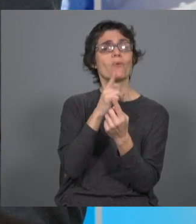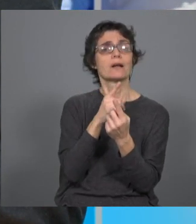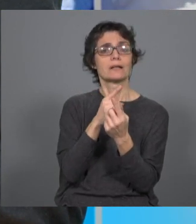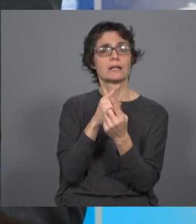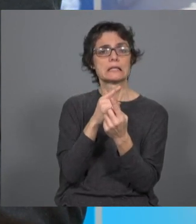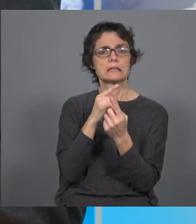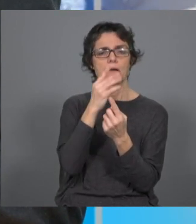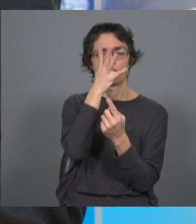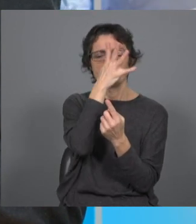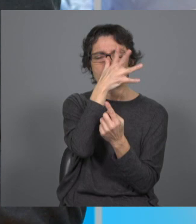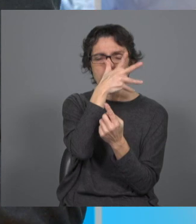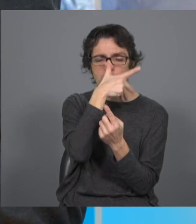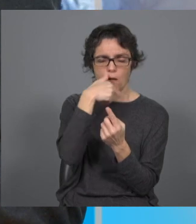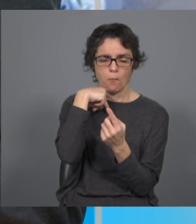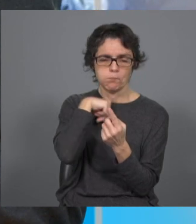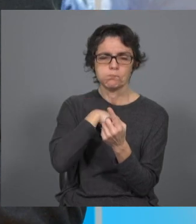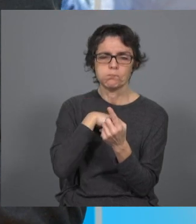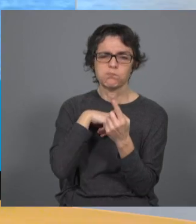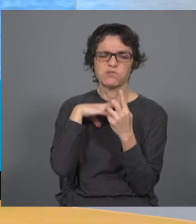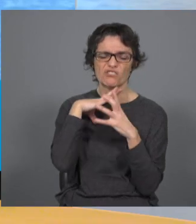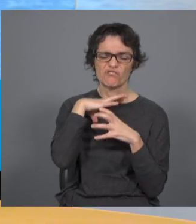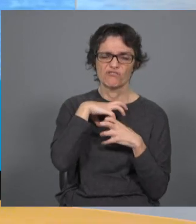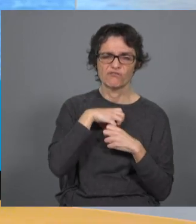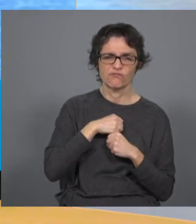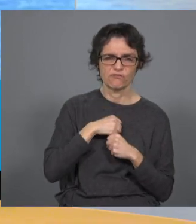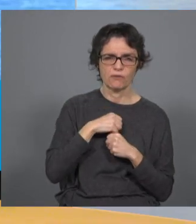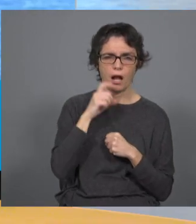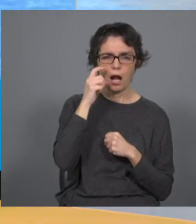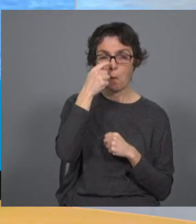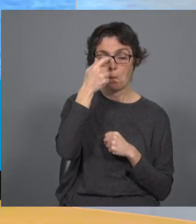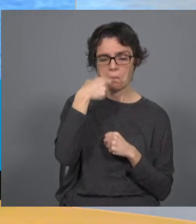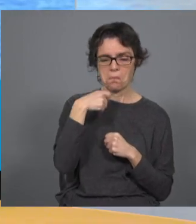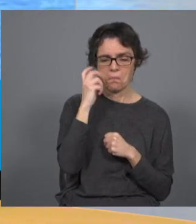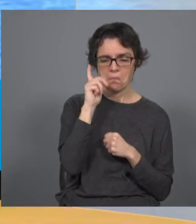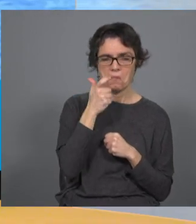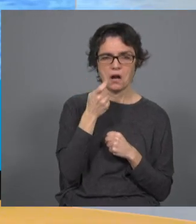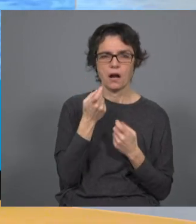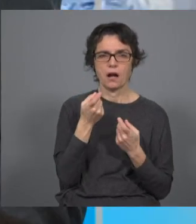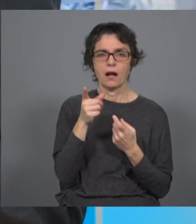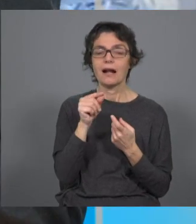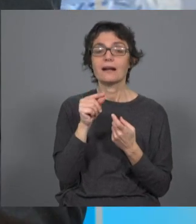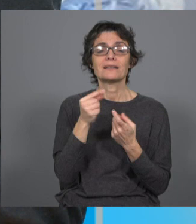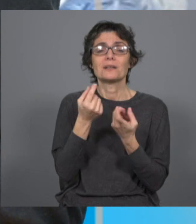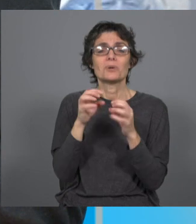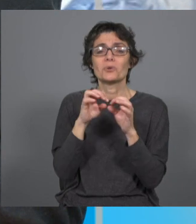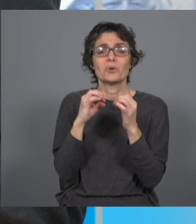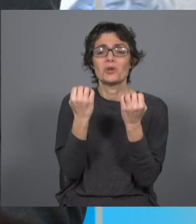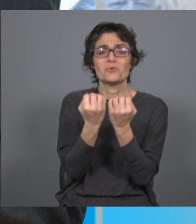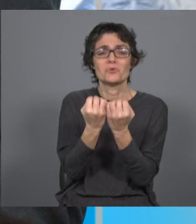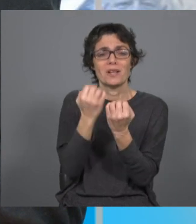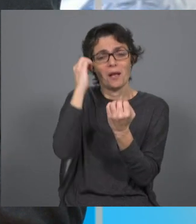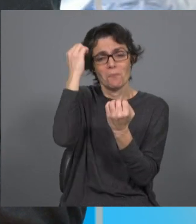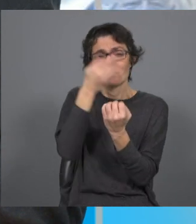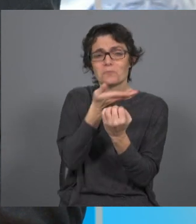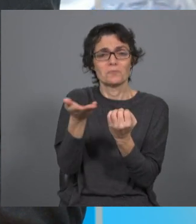também tornamos pessoas amargas, mas também não estamos a dar o contributo que somos chamados a dar à sociedade, à construção do